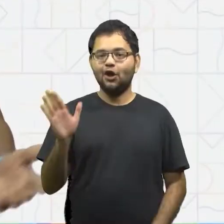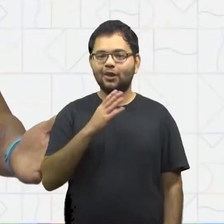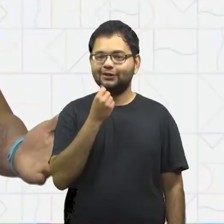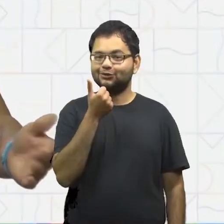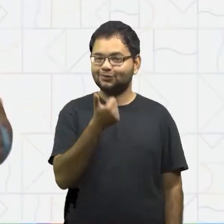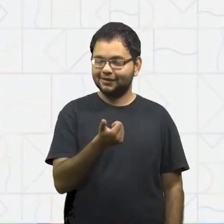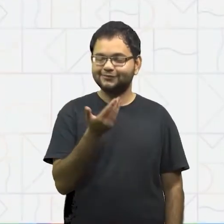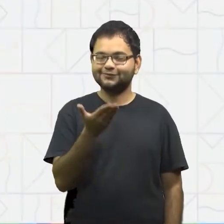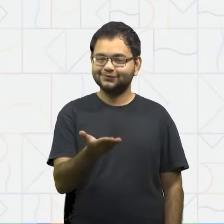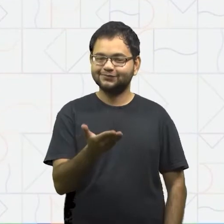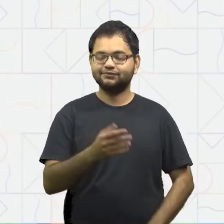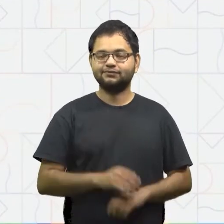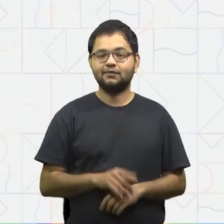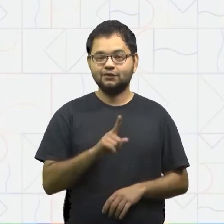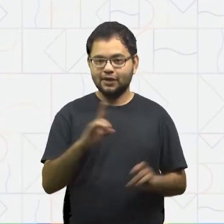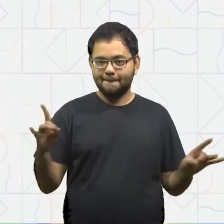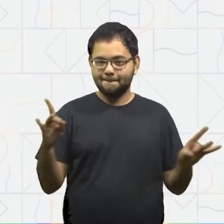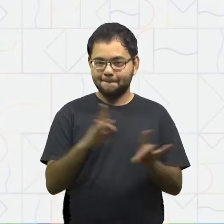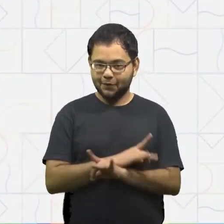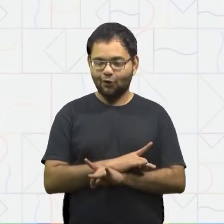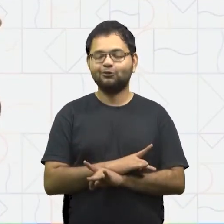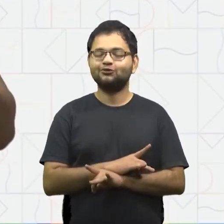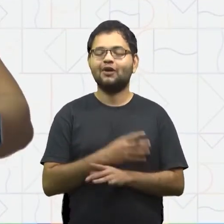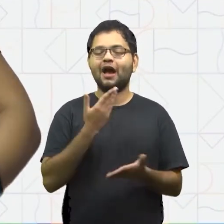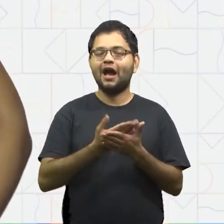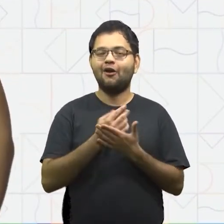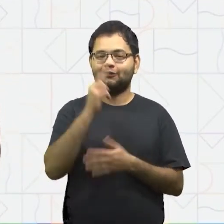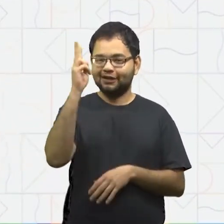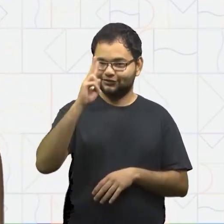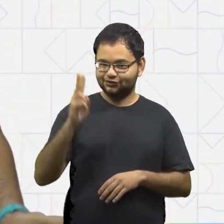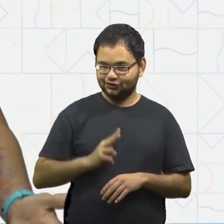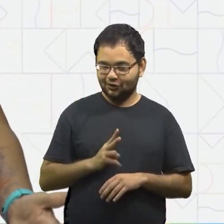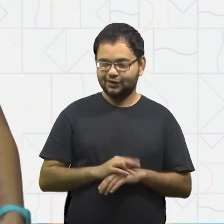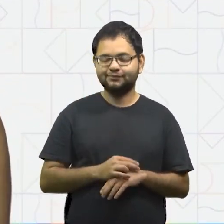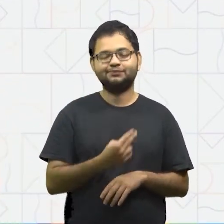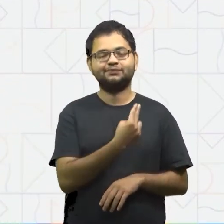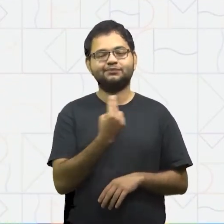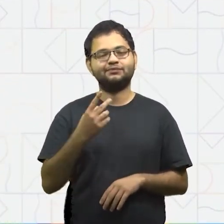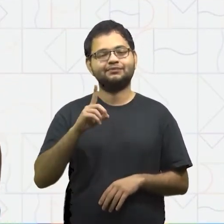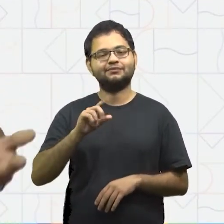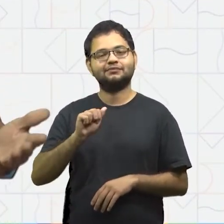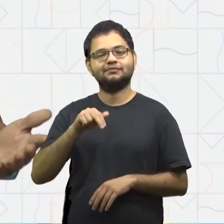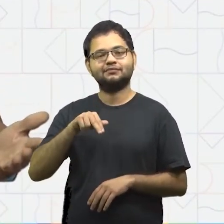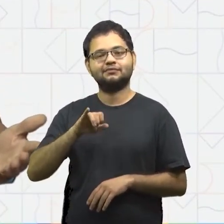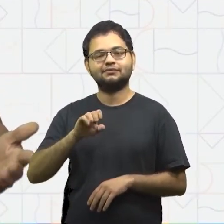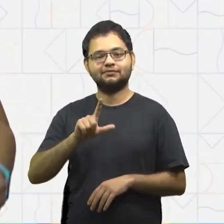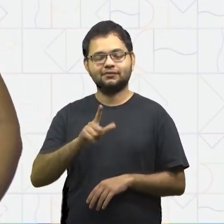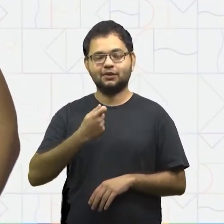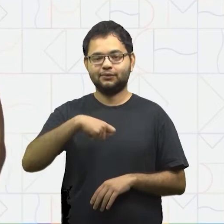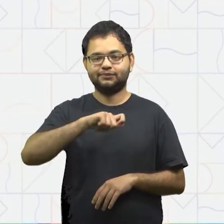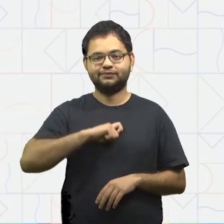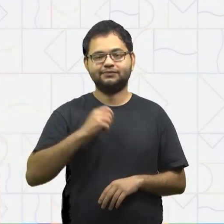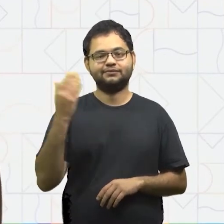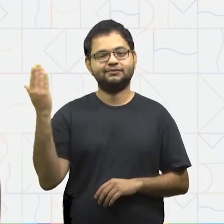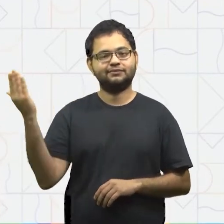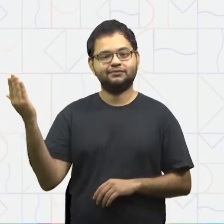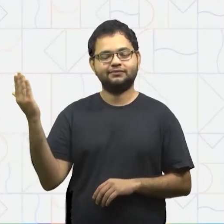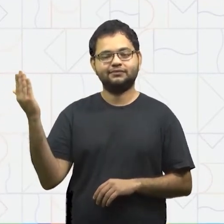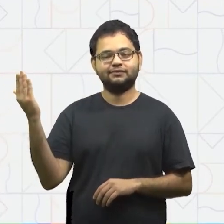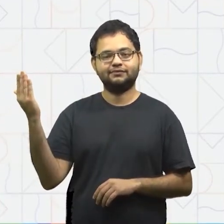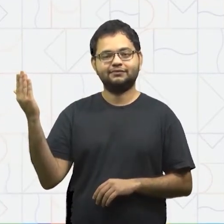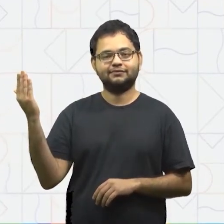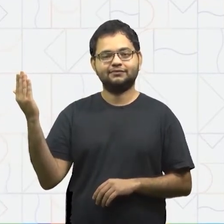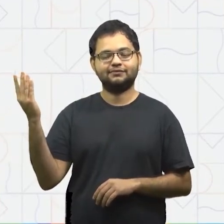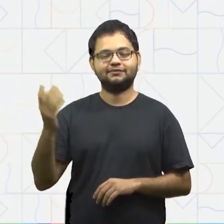o Olá tudo bem com você está preparado para mais uma viagem pela nossa história comigo Professor Daniel o meu